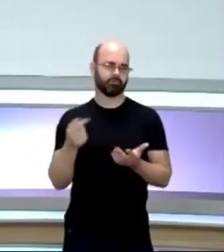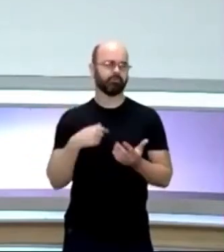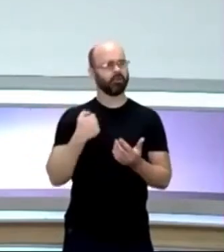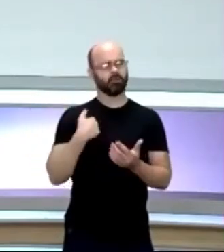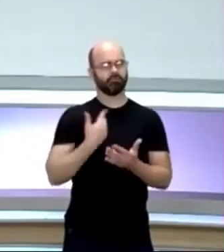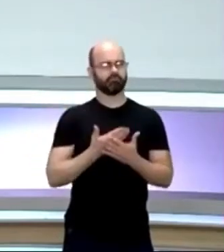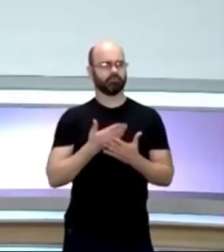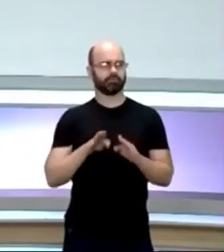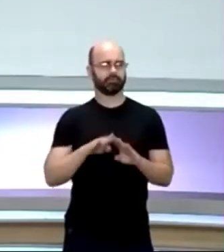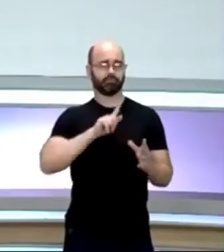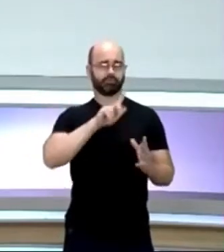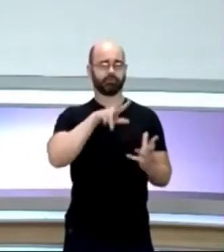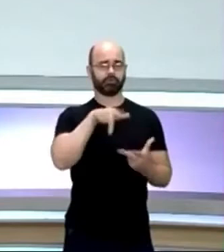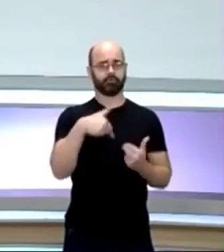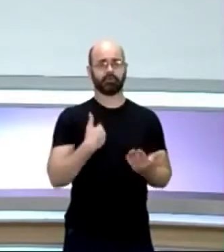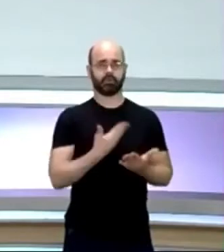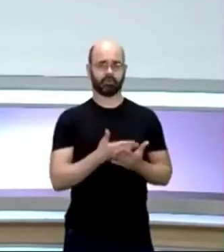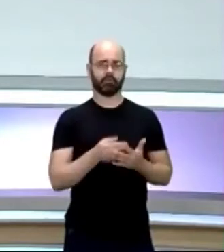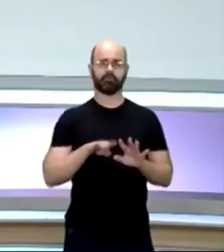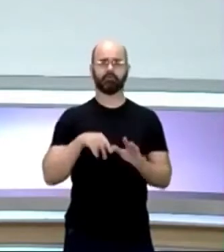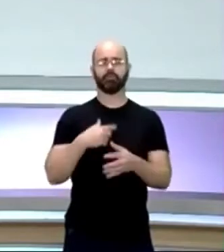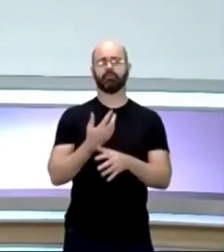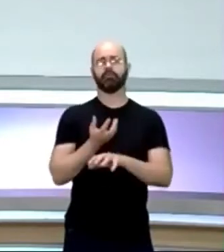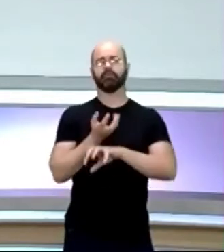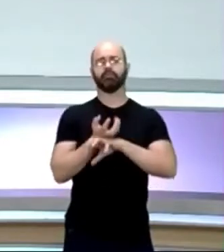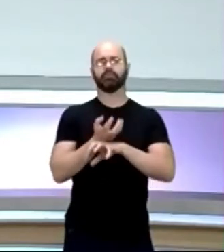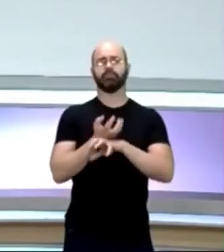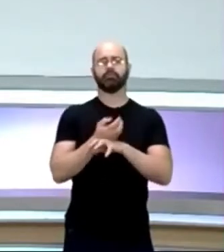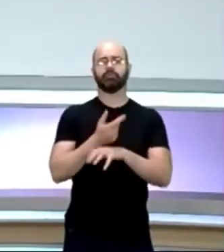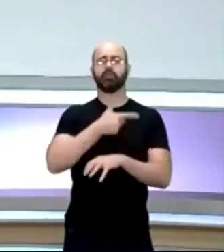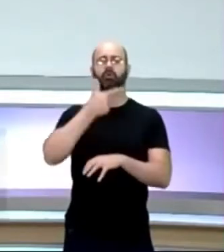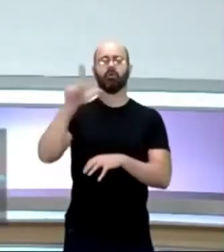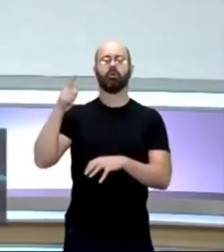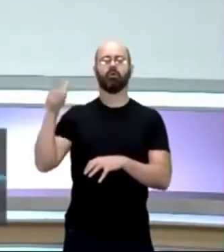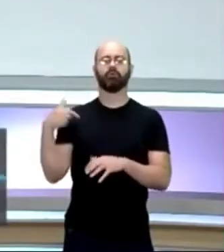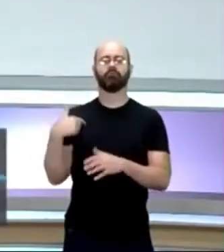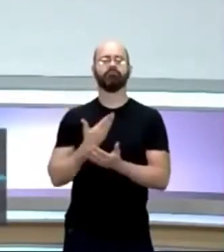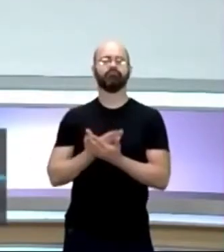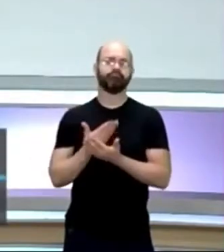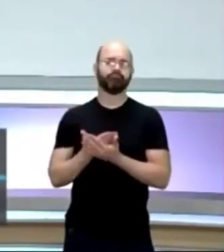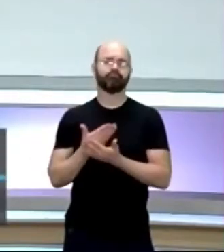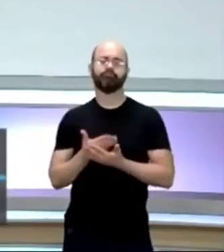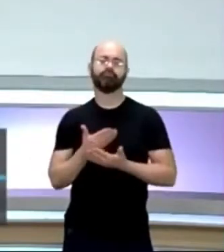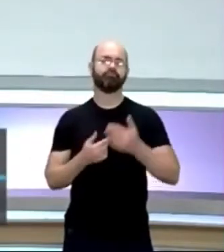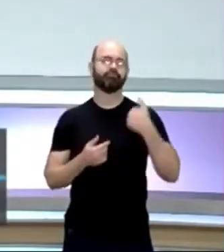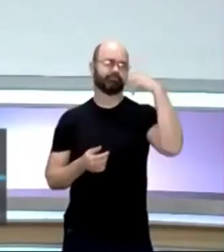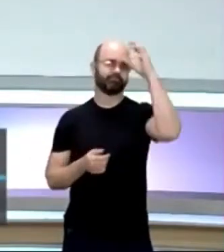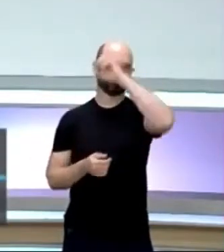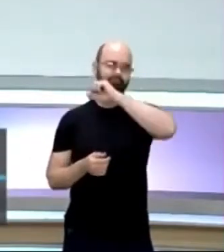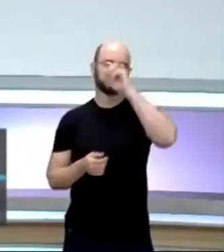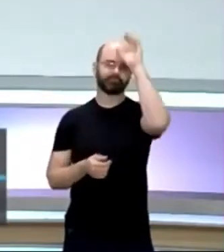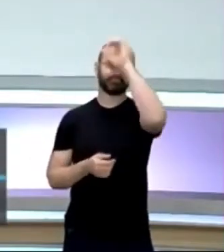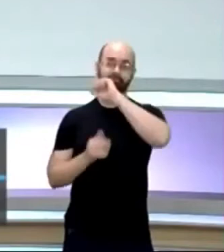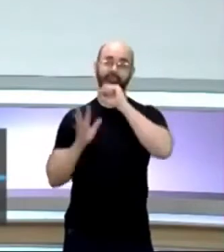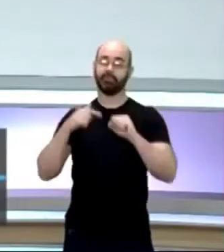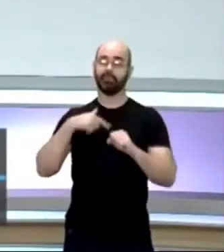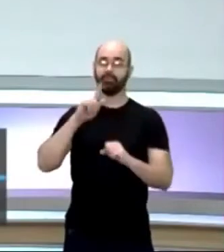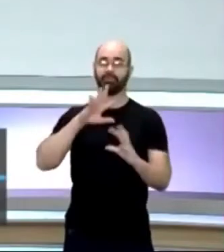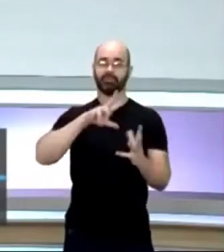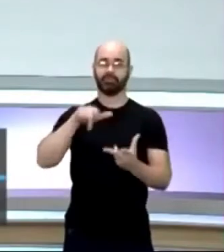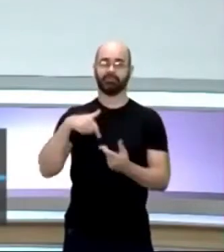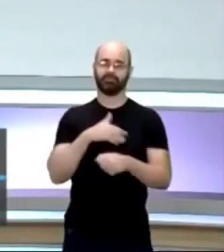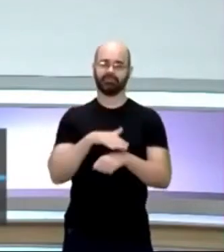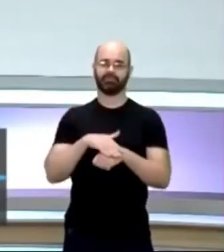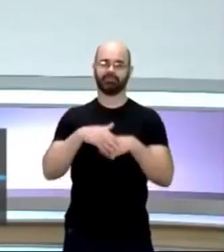mas também de outras disciplinas, né, mas estou aqui para falar, né, das aulas aí de geografia. Então o professor